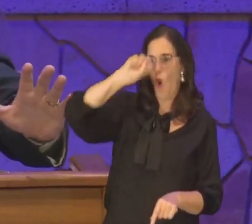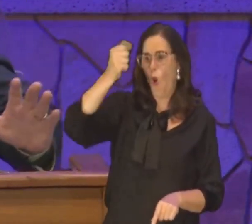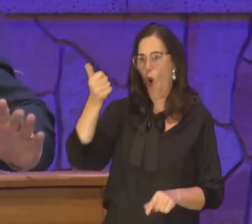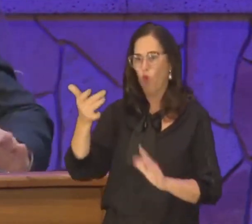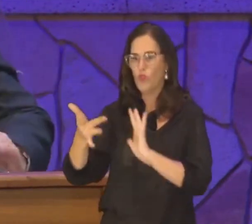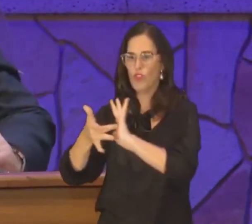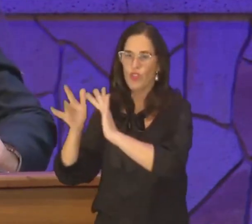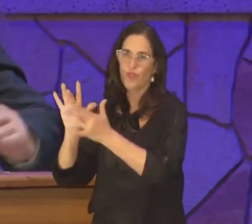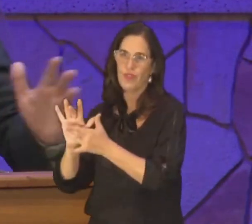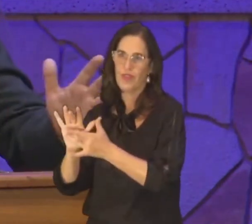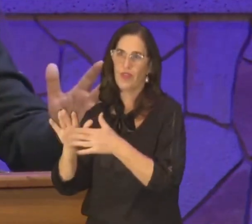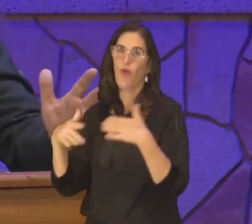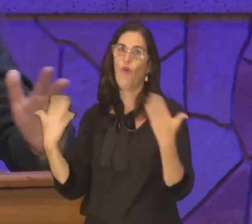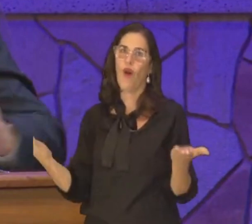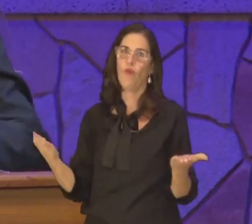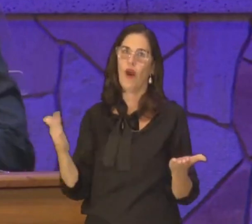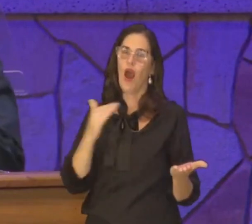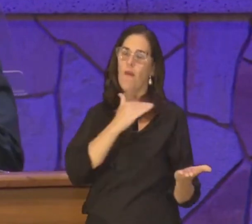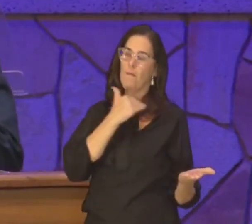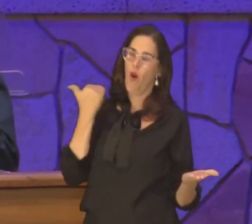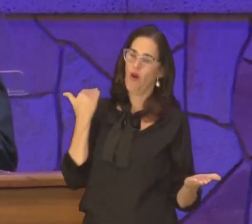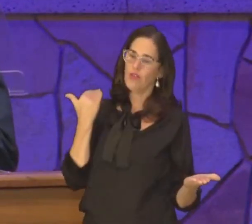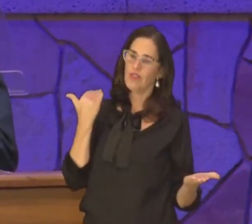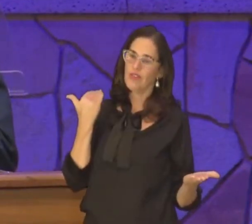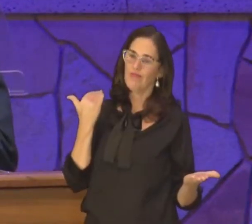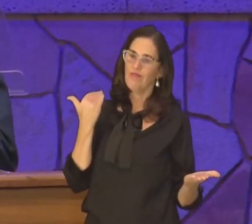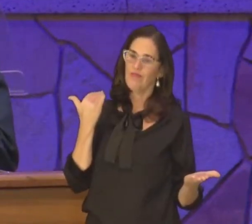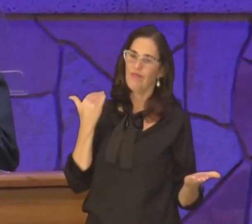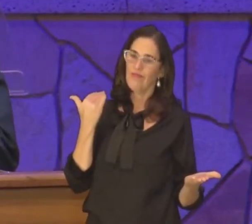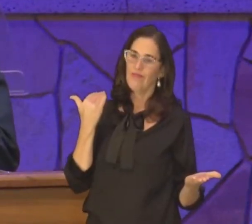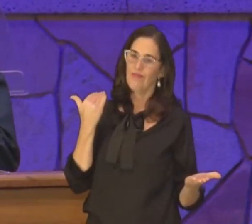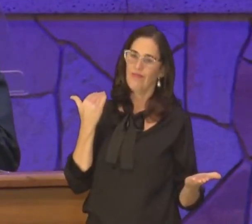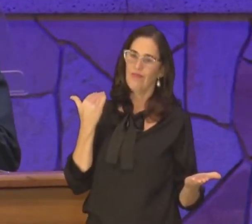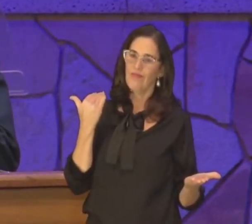Cristo? A morte